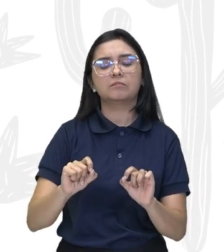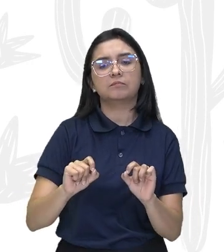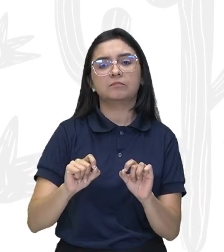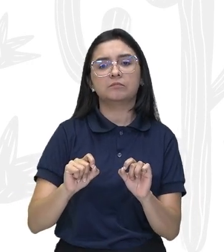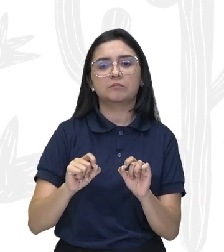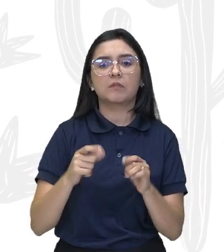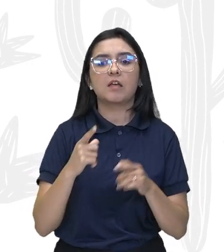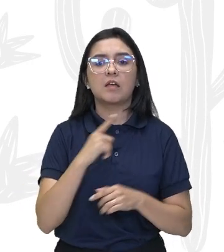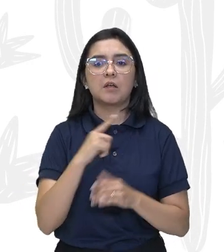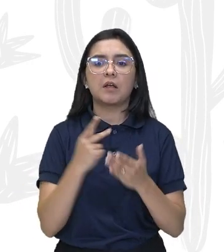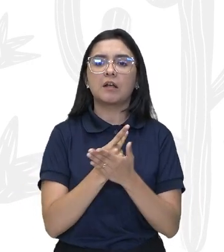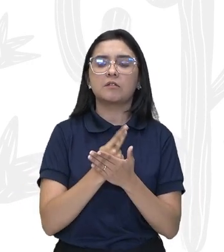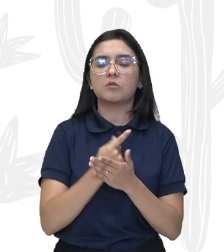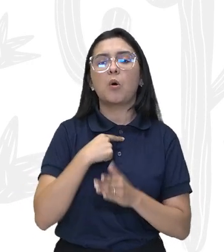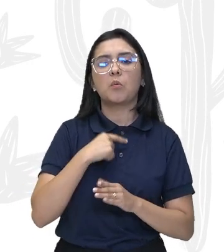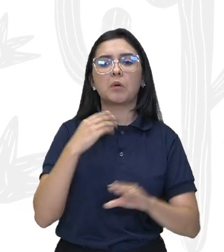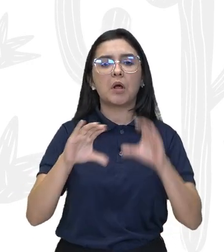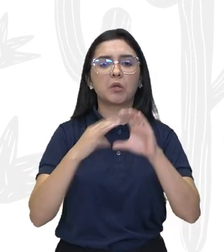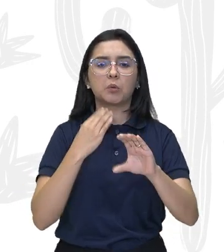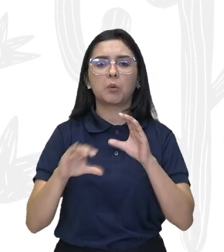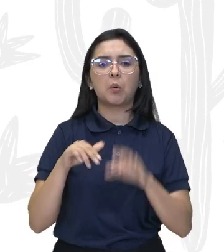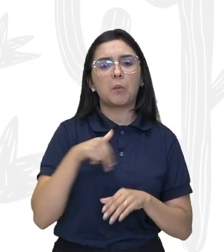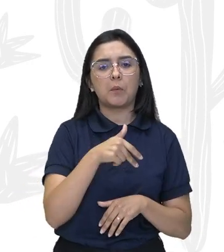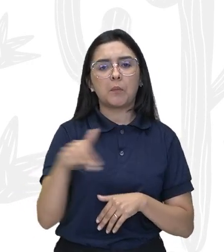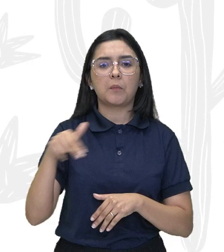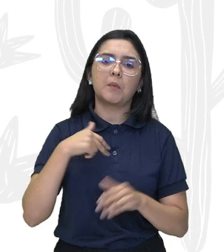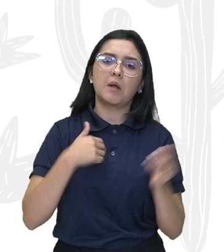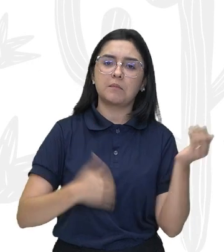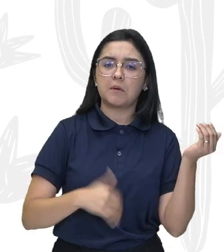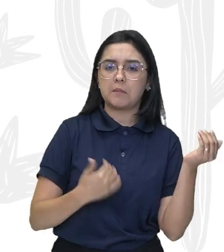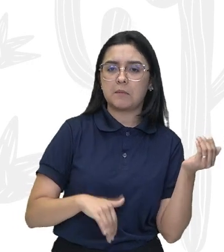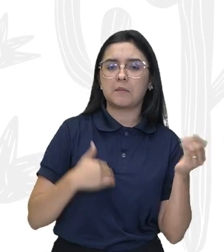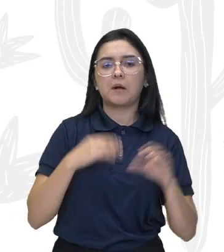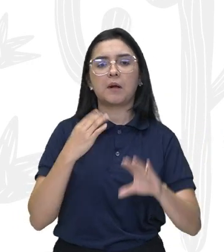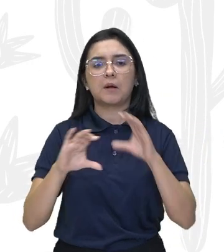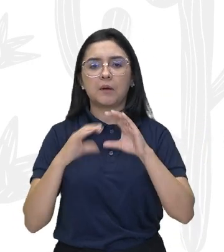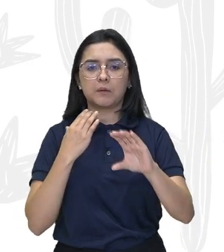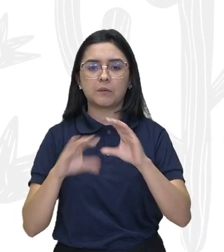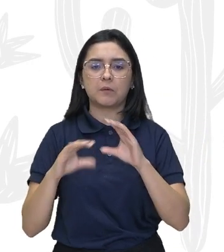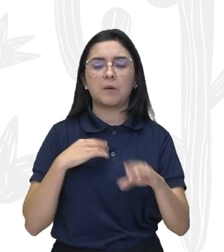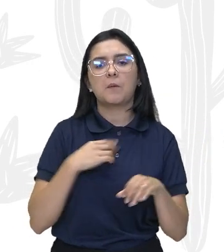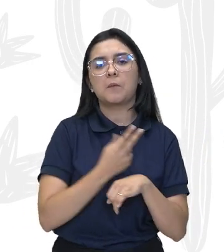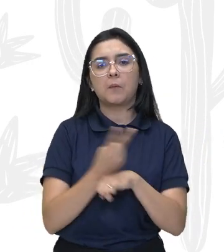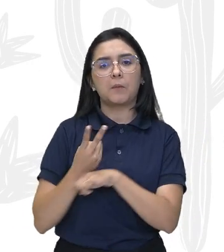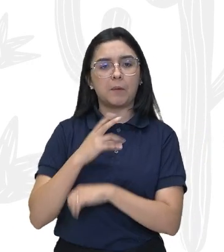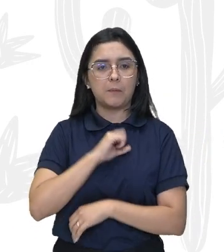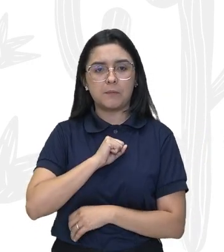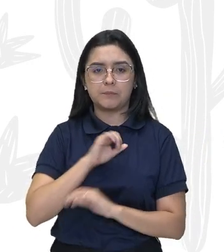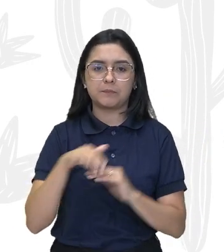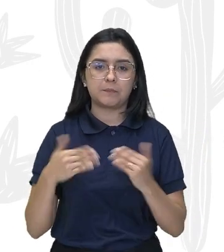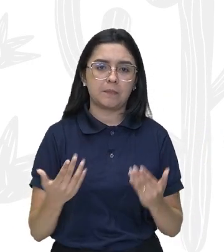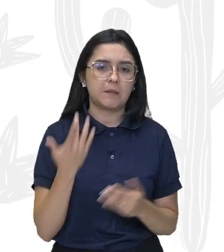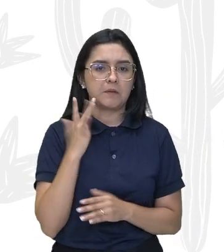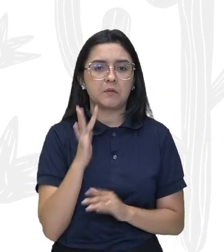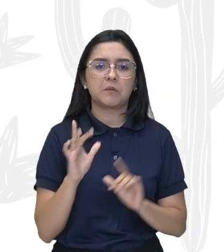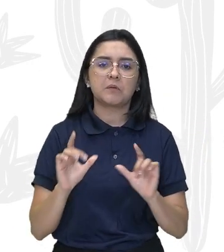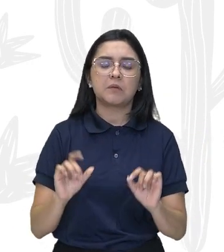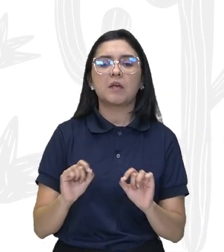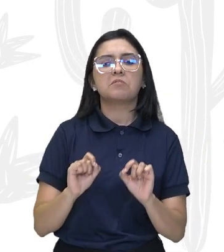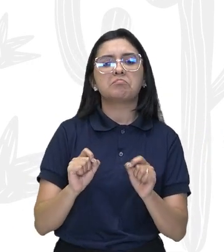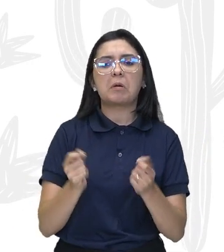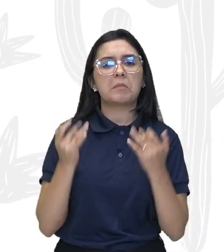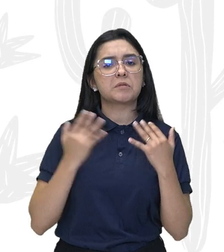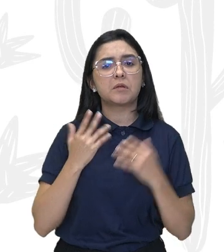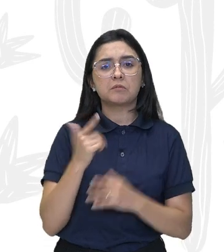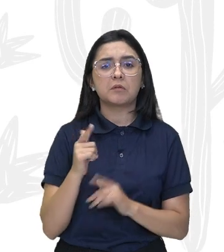Sou errante cantor que vive vegando, com sua viola cantando pachola à procura de amor. Não tenho sabença, pois nunca